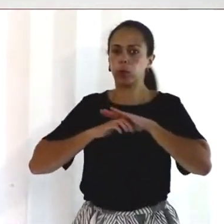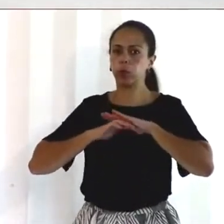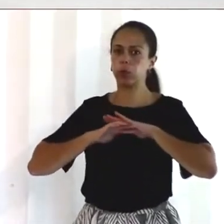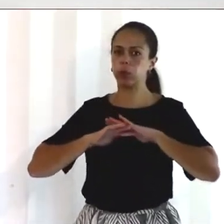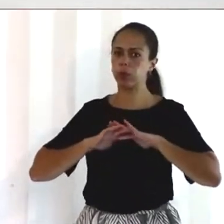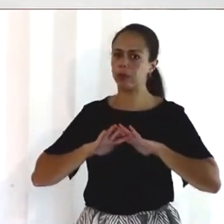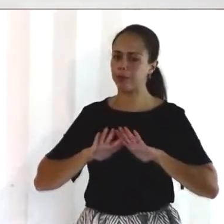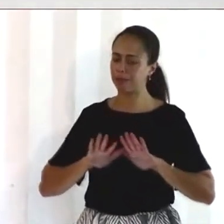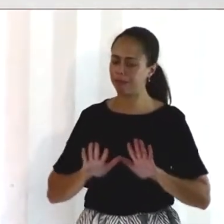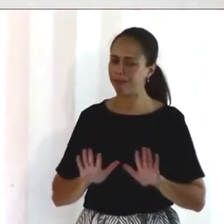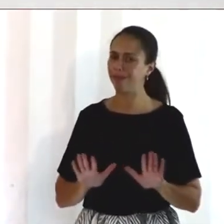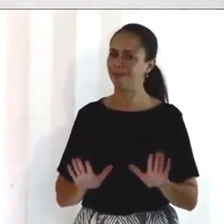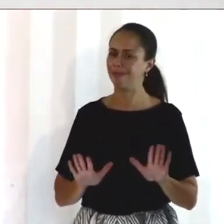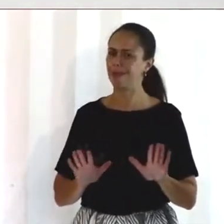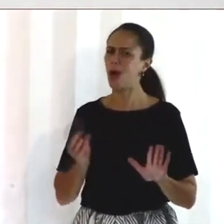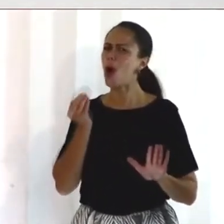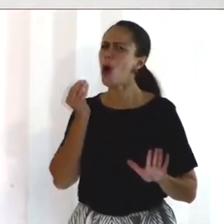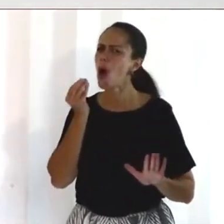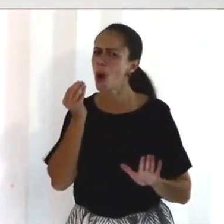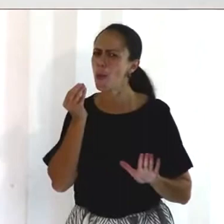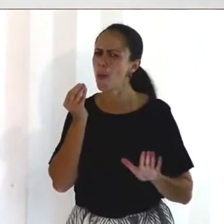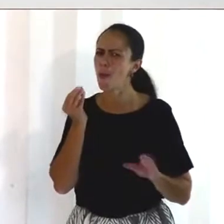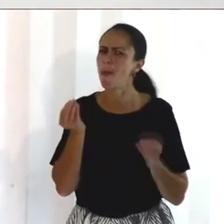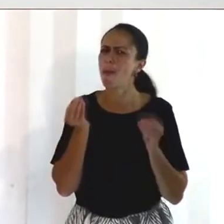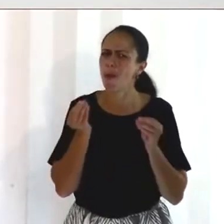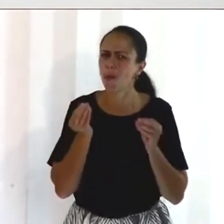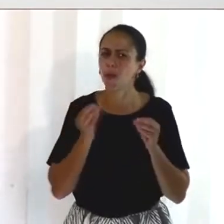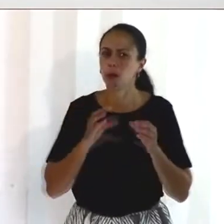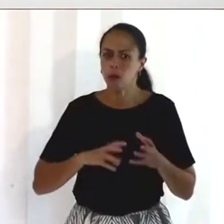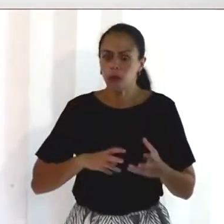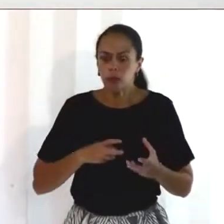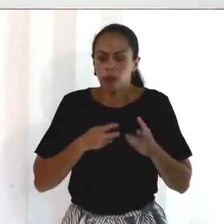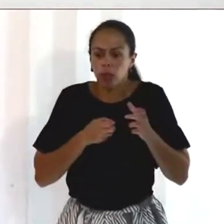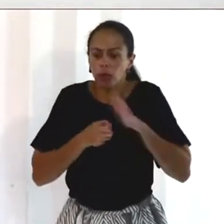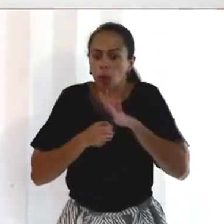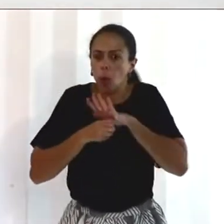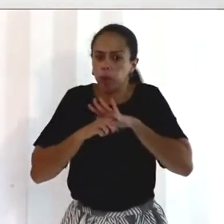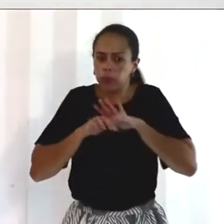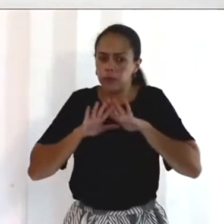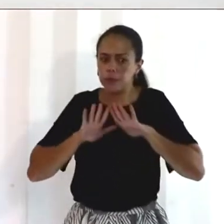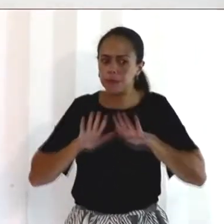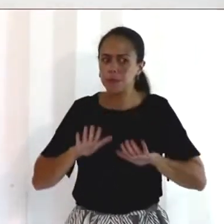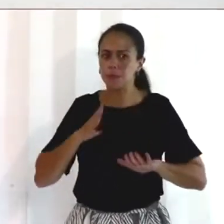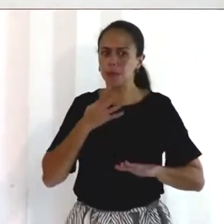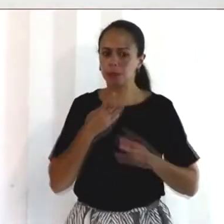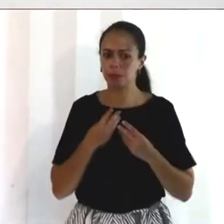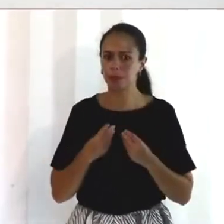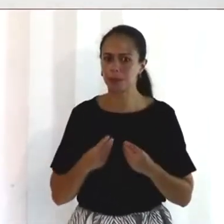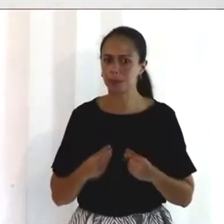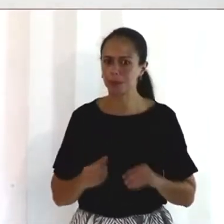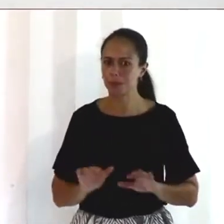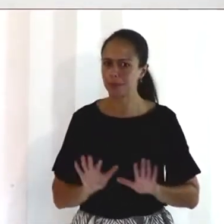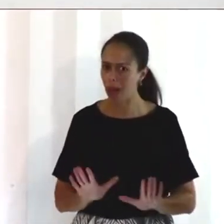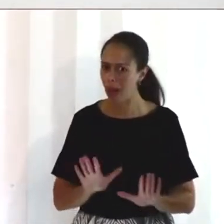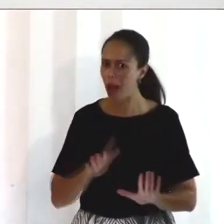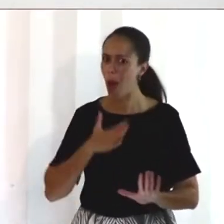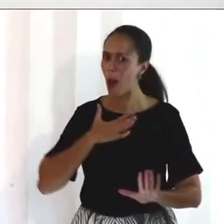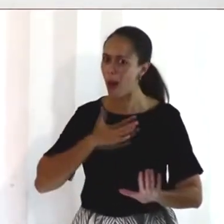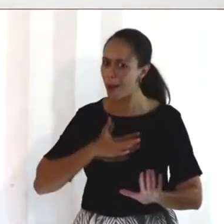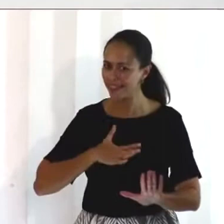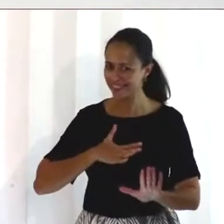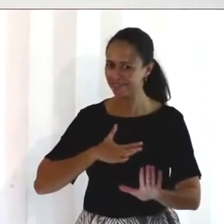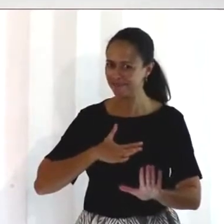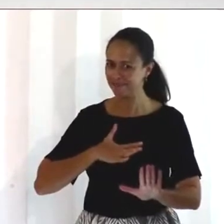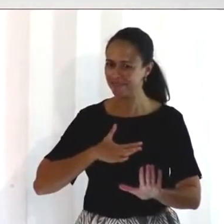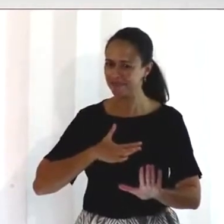saber o que é que nós devemos apressar na nossa vida e o que é que nós devemos retardar. O que é que nós, e quando é que nós